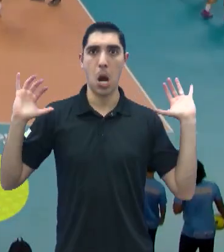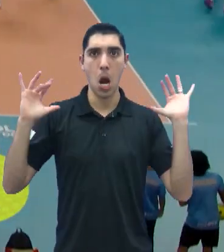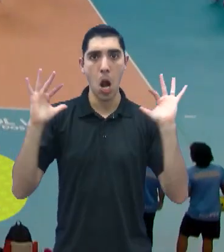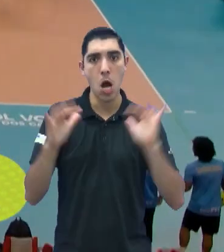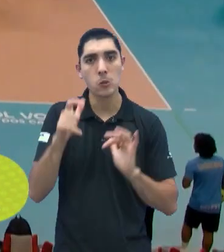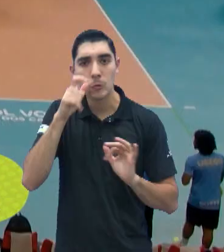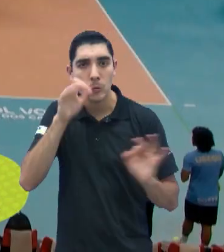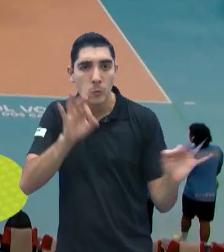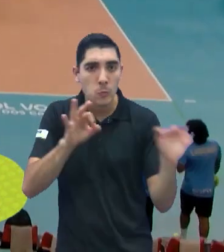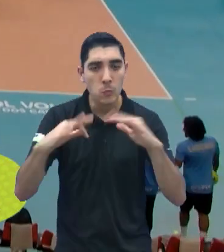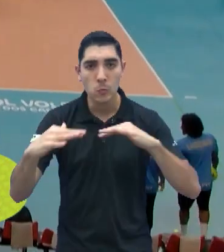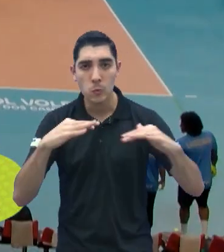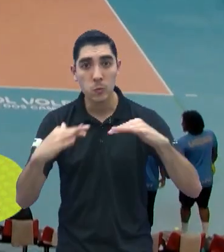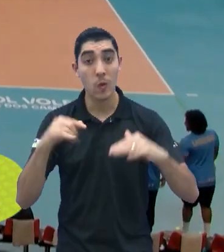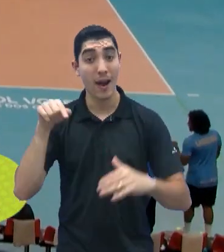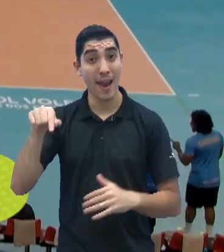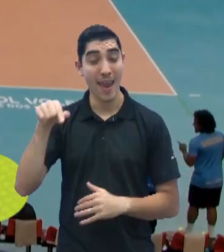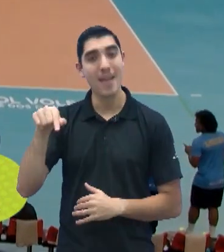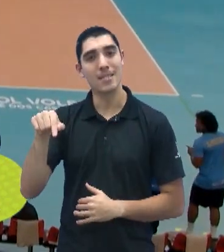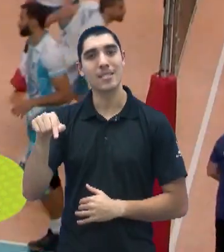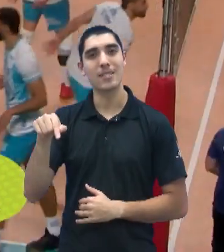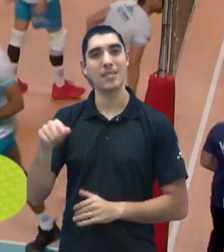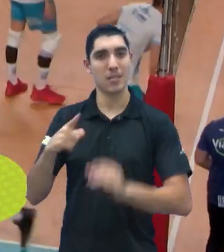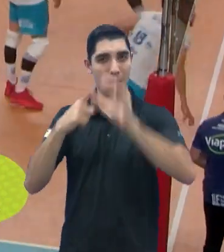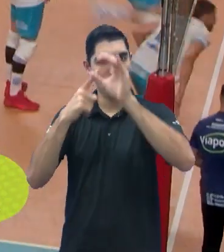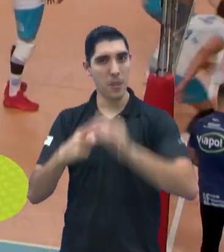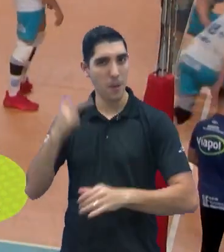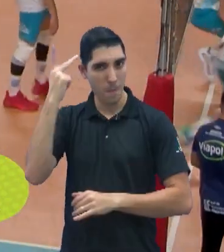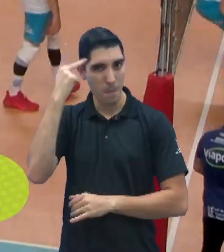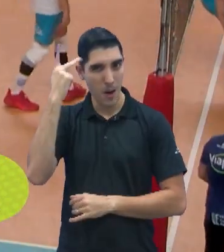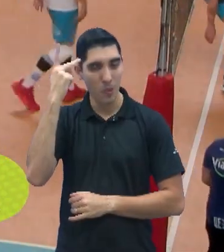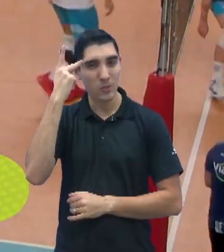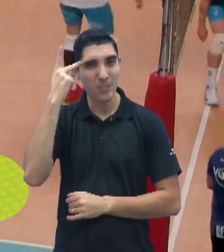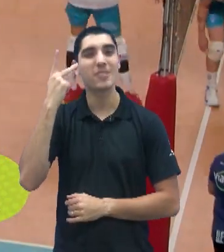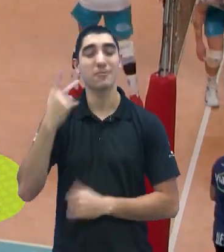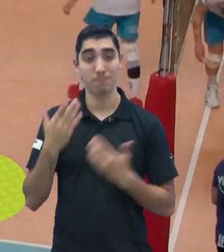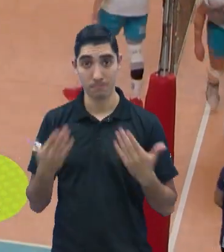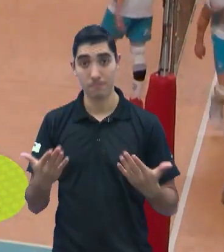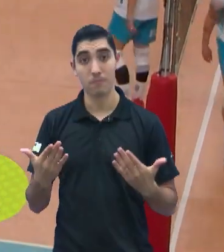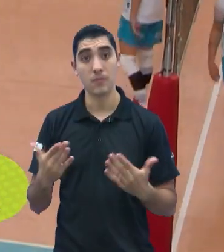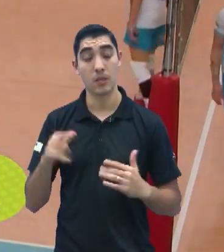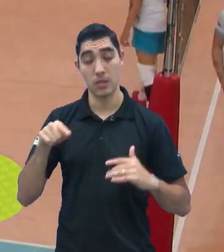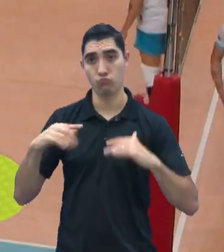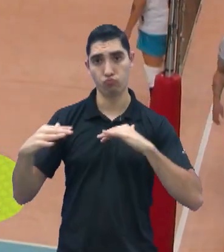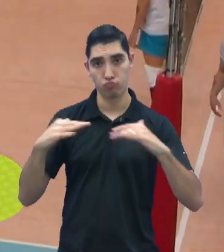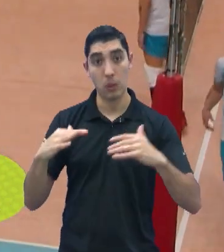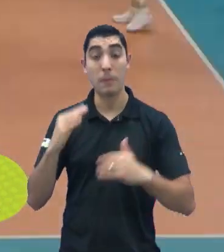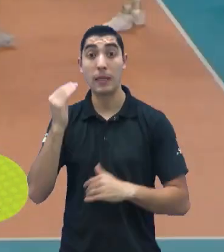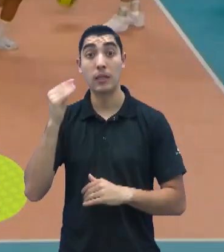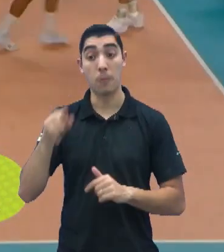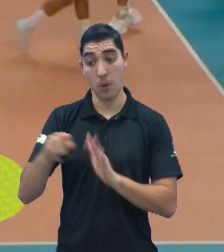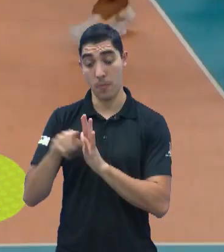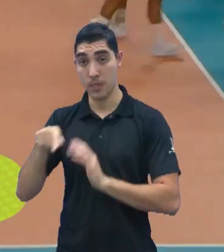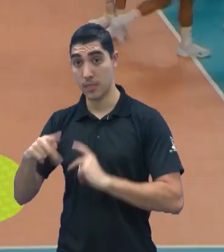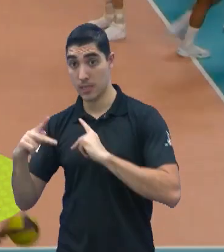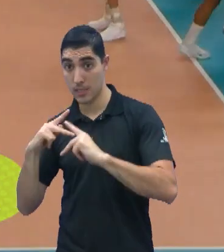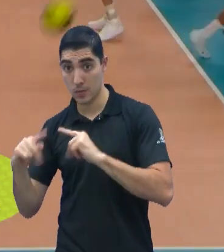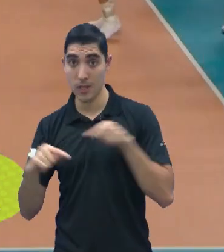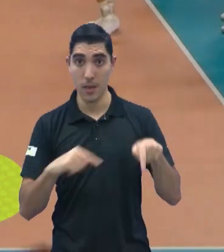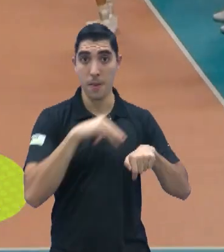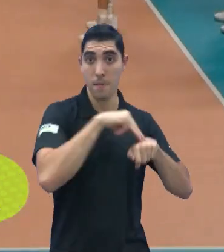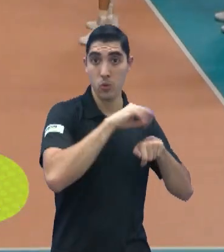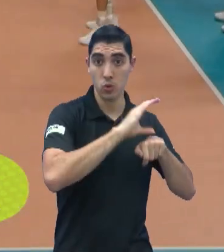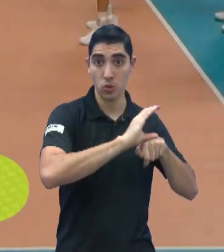acompanhar a penúltima rodada da fase de classificação do Campeonato Paulista de Vôlei entre São José e Mogi.